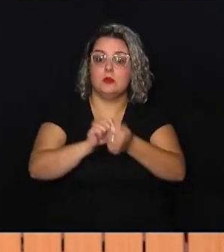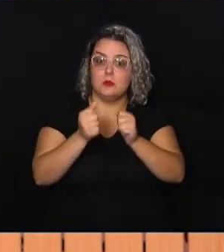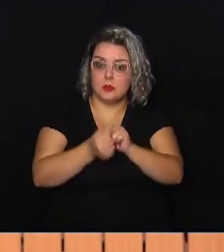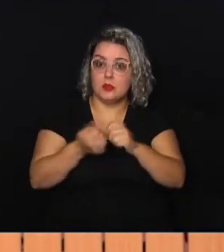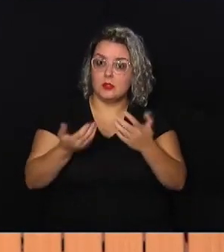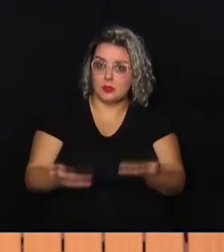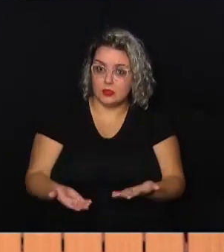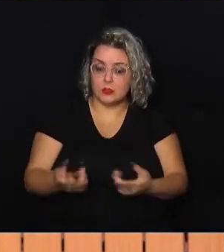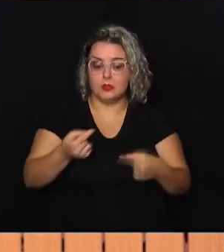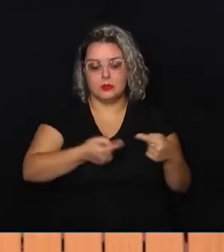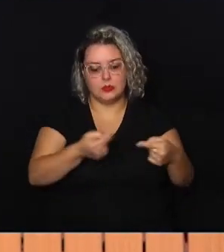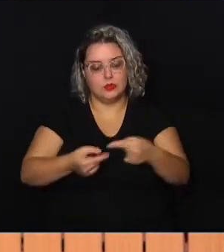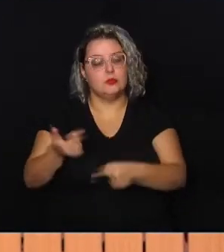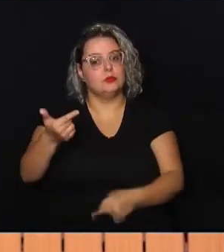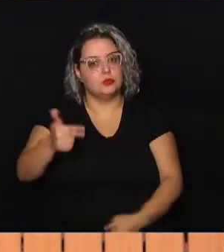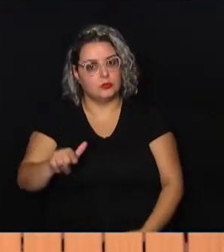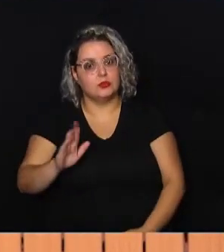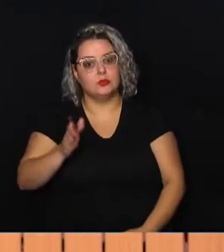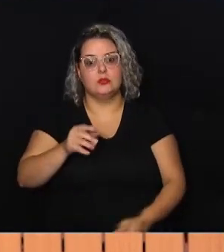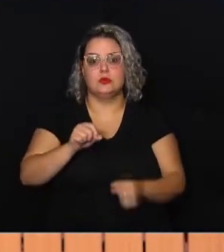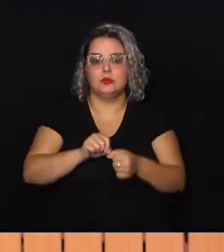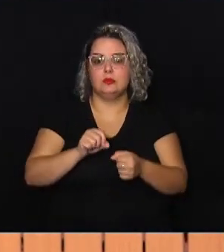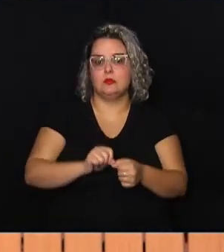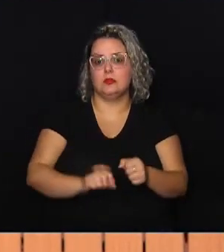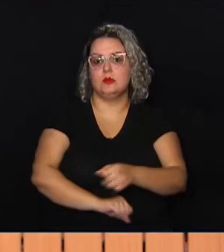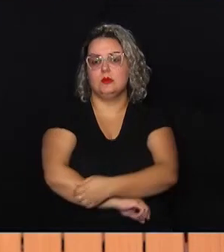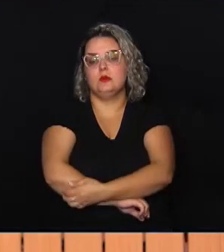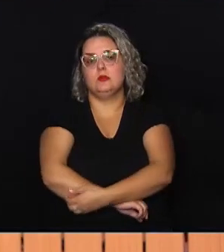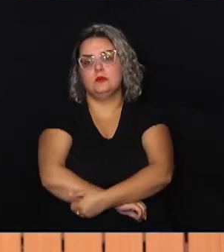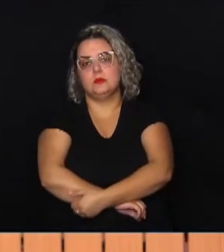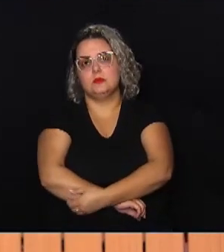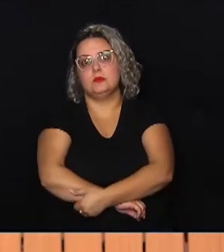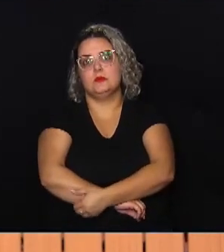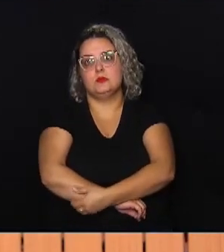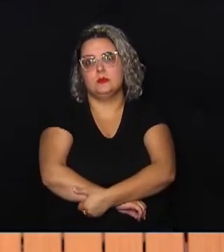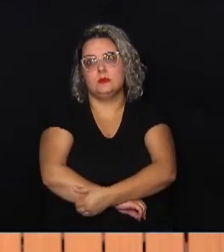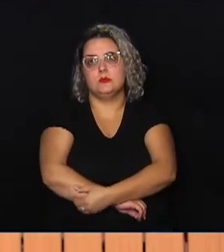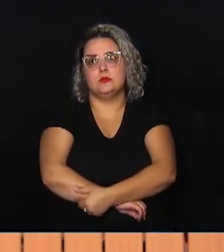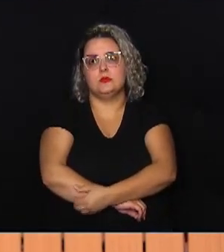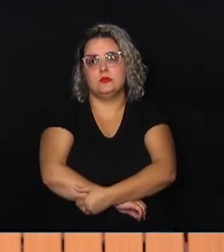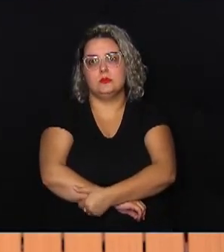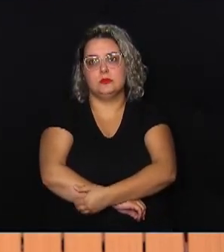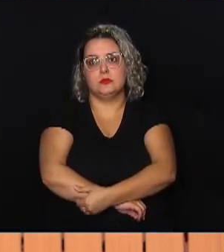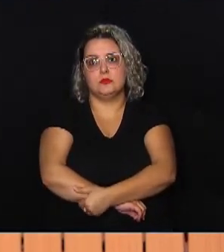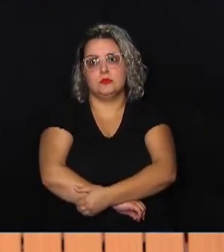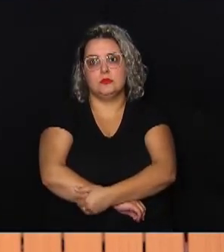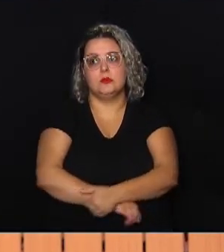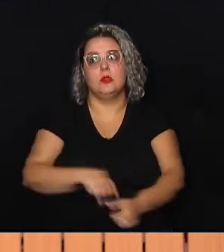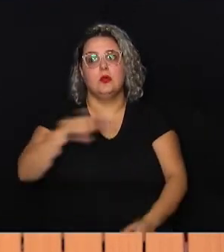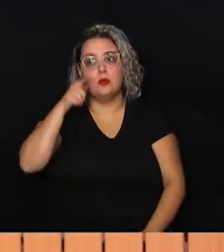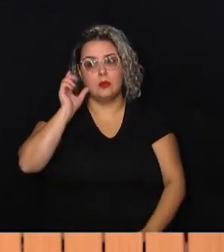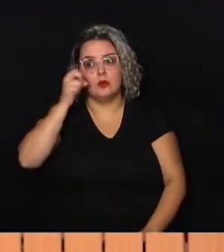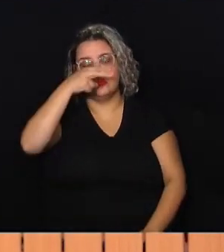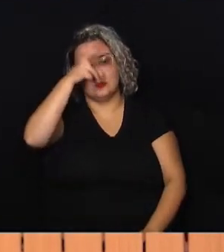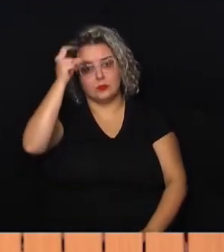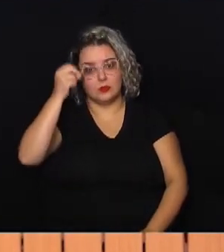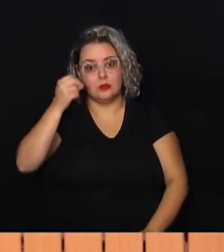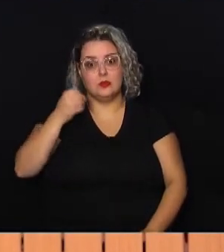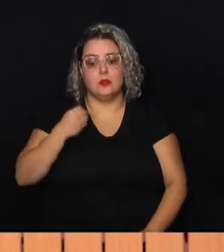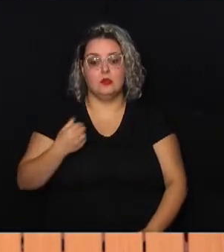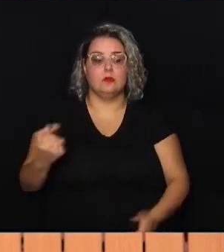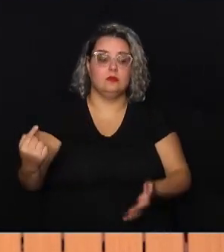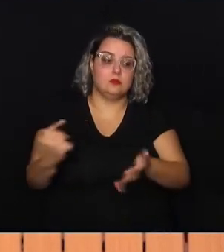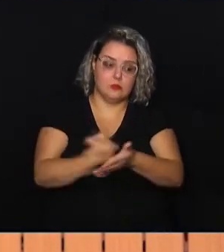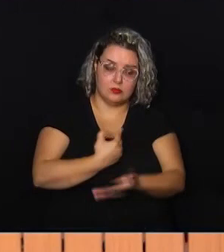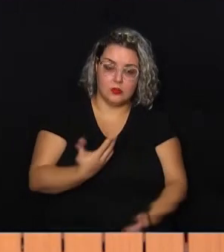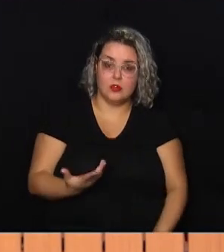rediscutir, isso já está sendo feito. Ontem o prefeito me cobrou Como é que nós estamos solucionando? Então, eu acho assim, até a